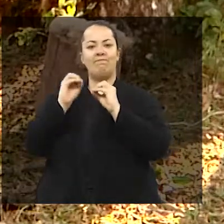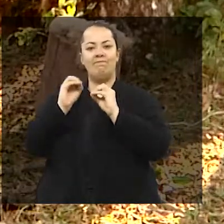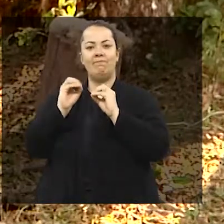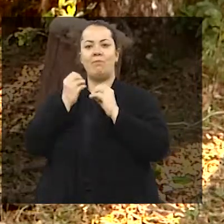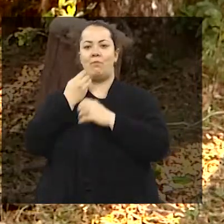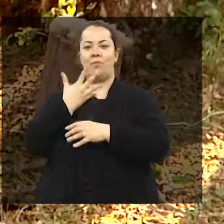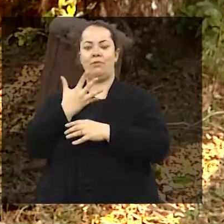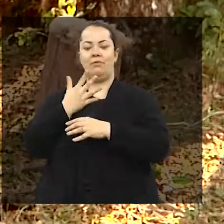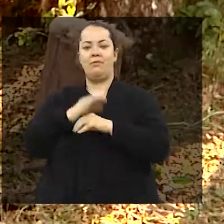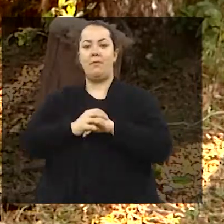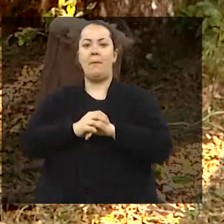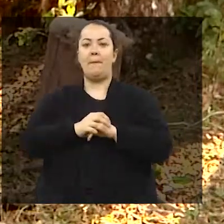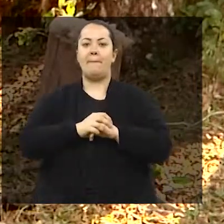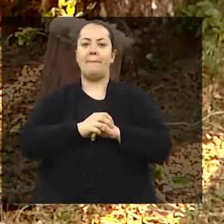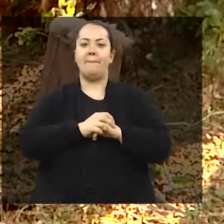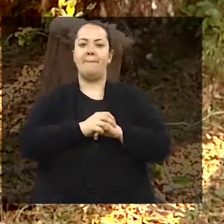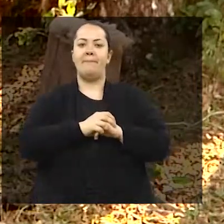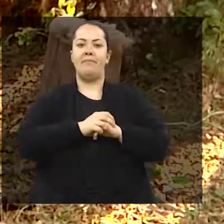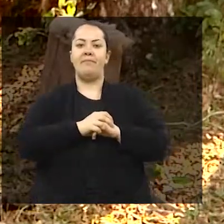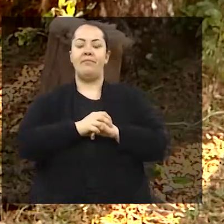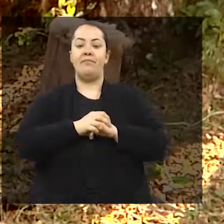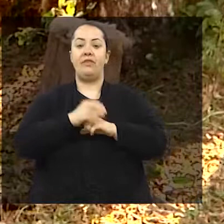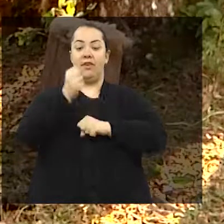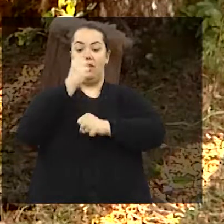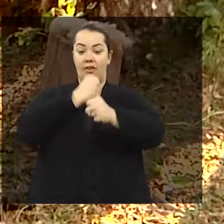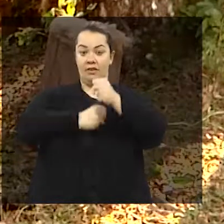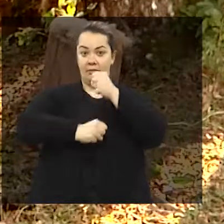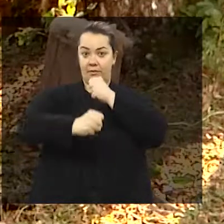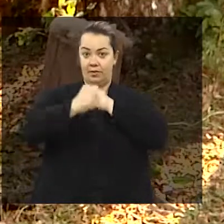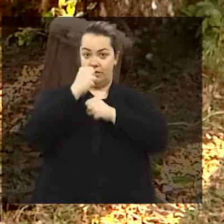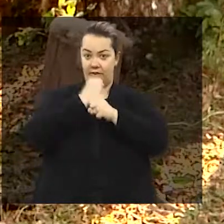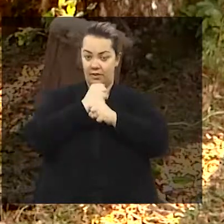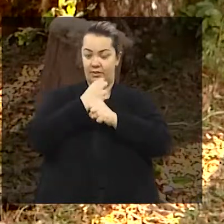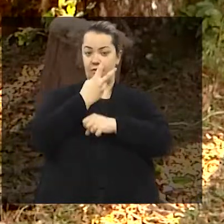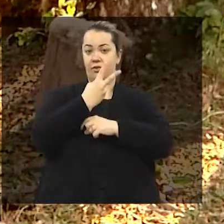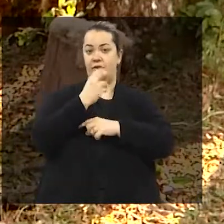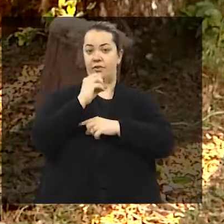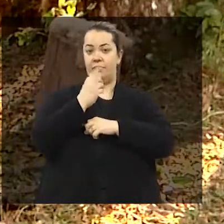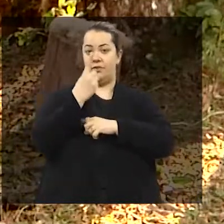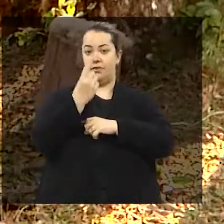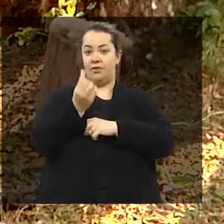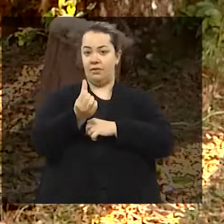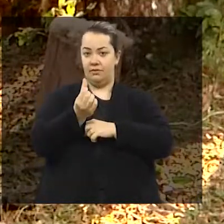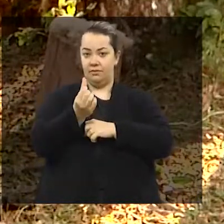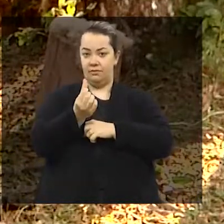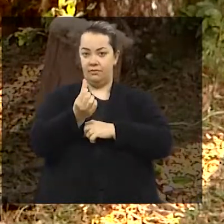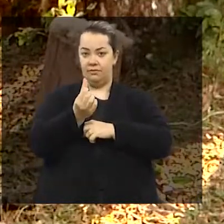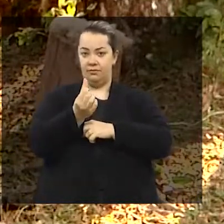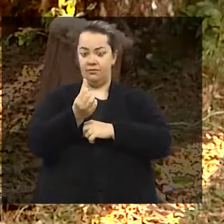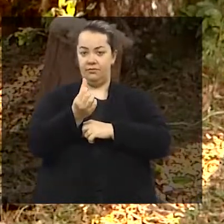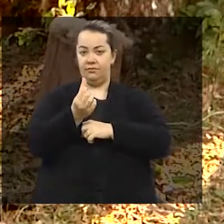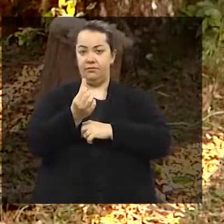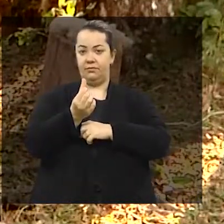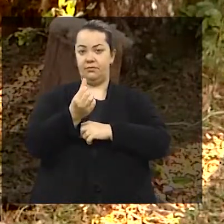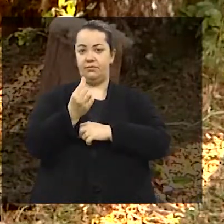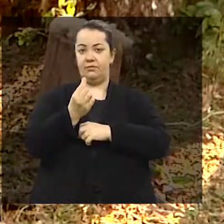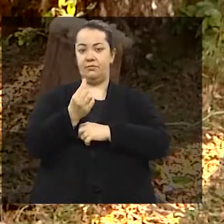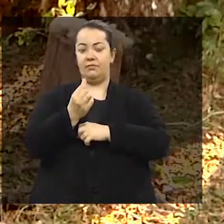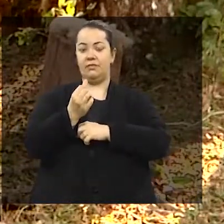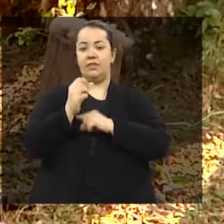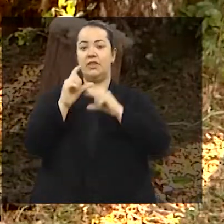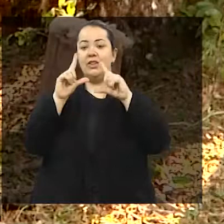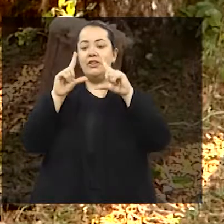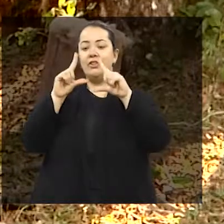os recursos em razão de projetos tanto do Ministério da Cultura como da Lei de Incentivo à Cultura